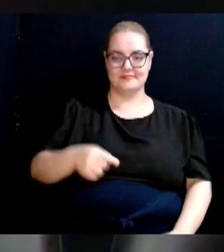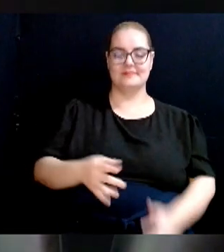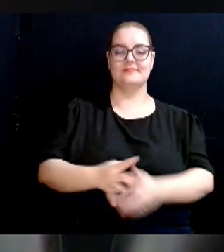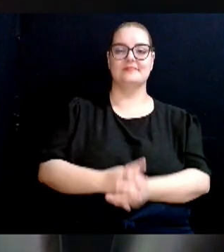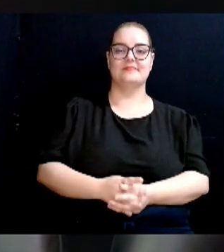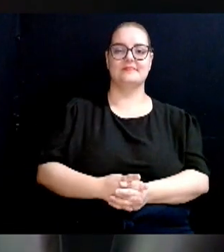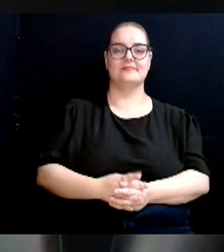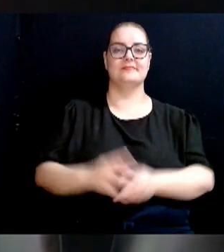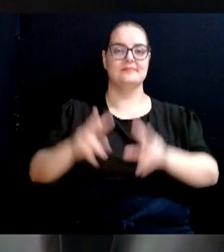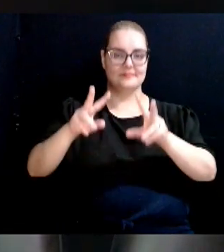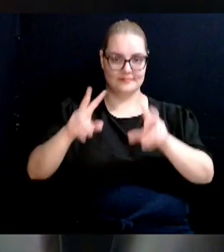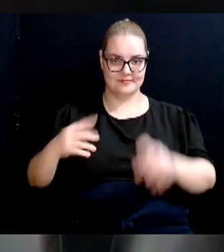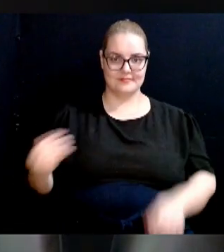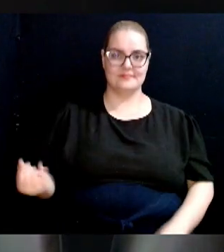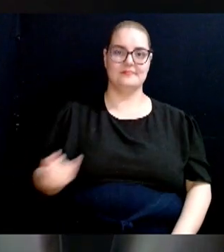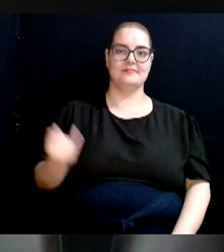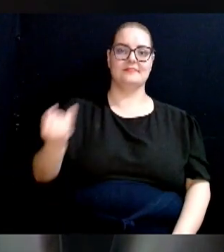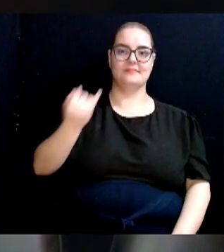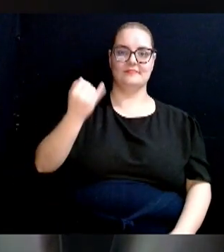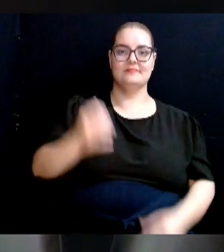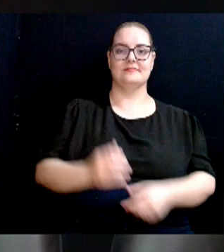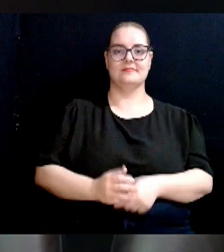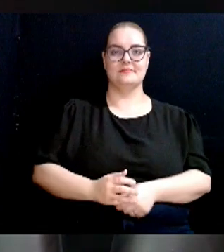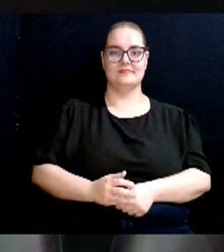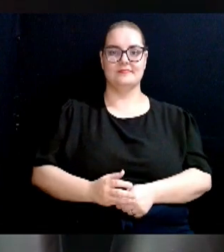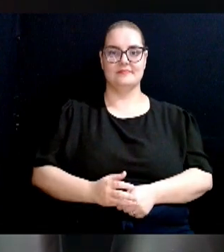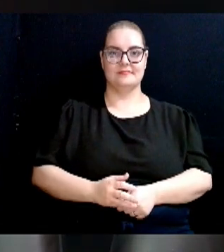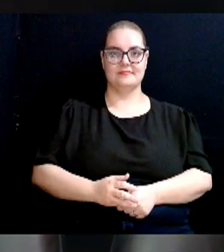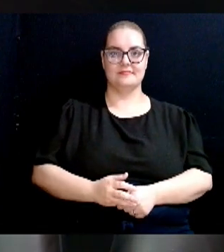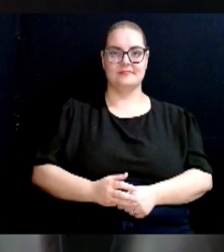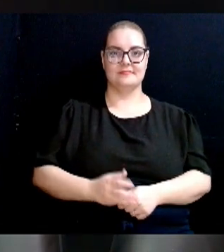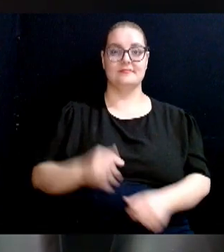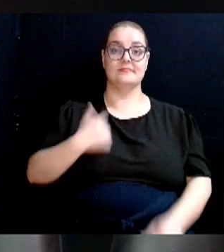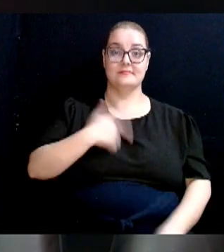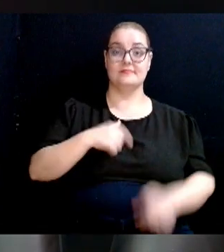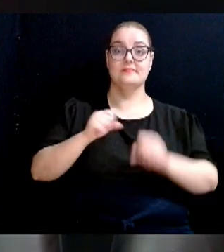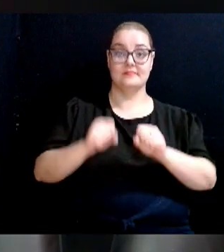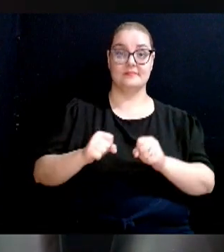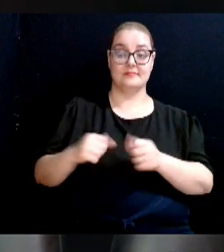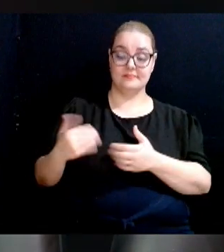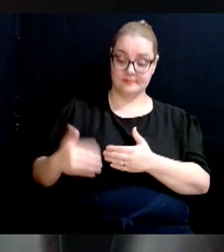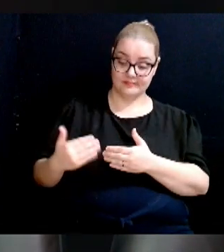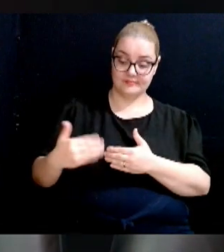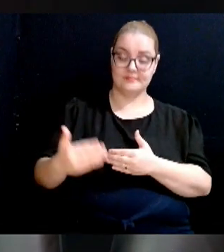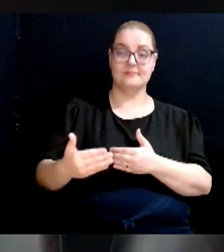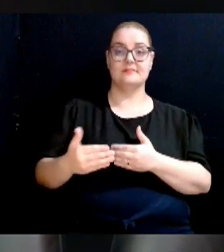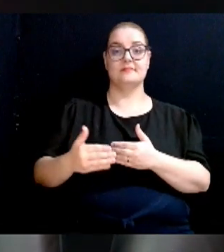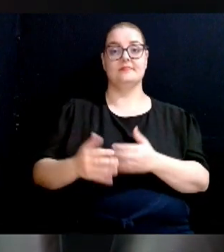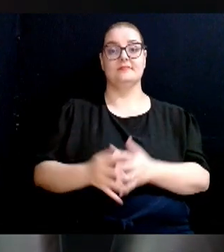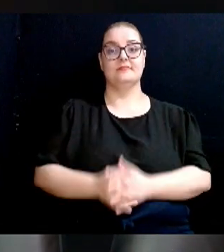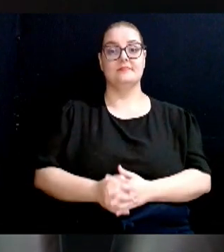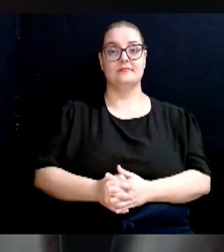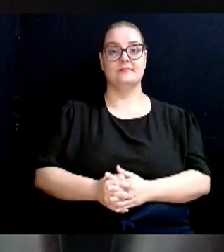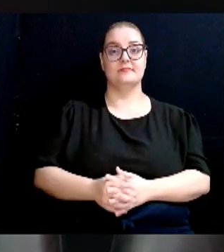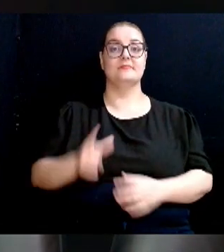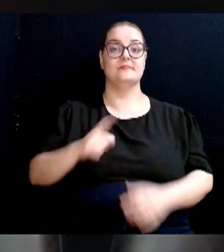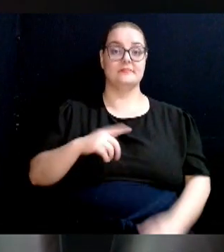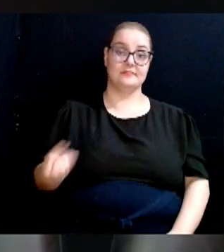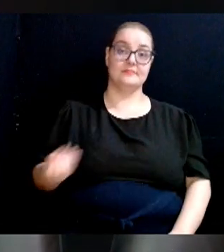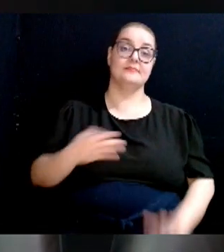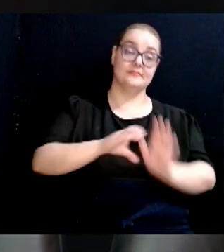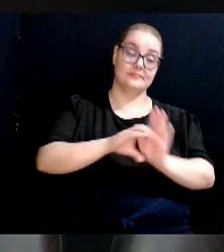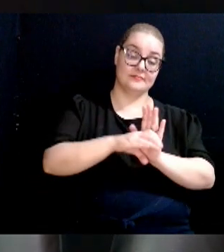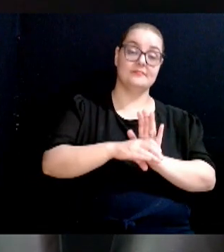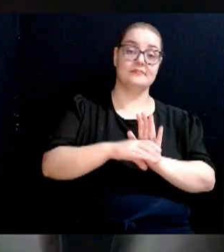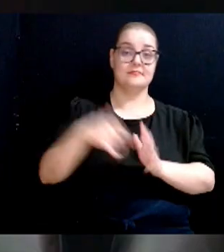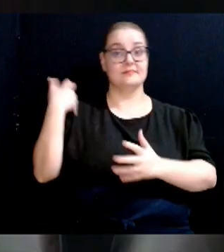muito importante, né? Então, que a gente possa, daqui para frente, ter um novo conceito sobre esse